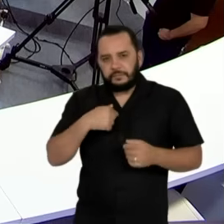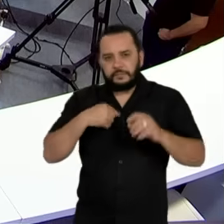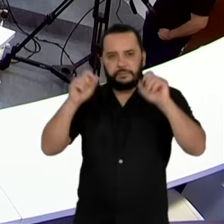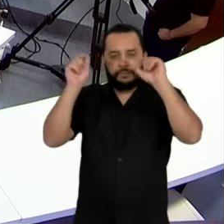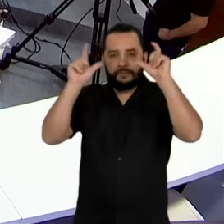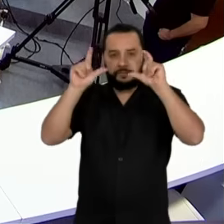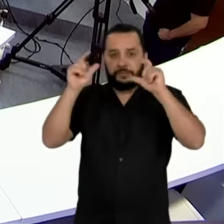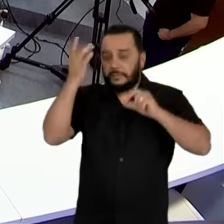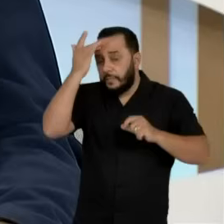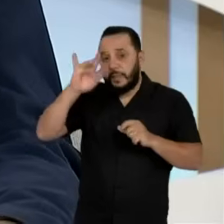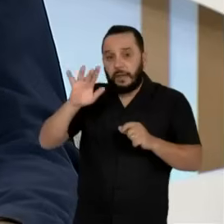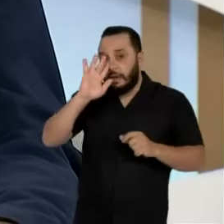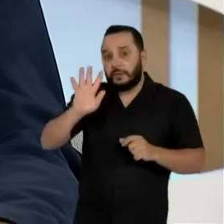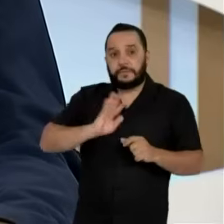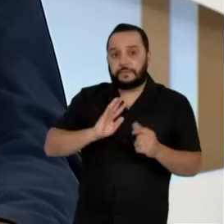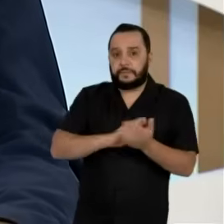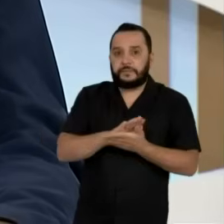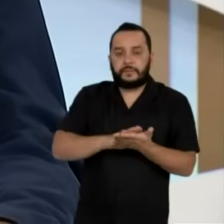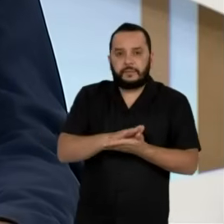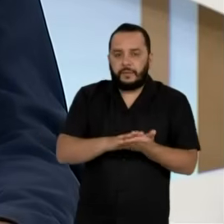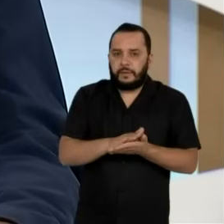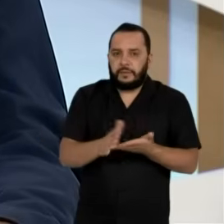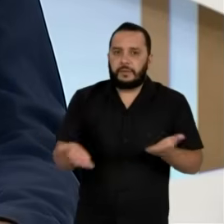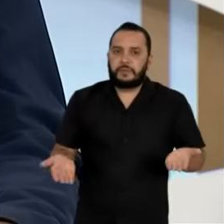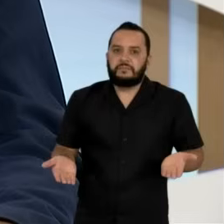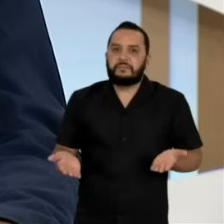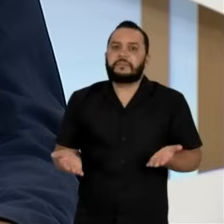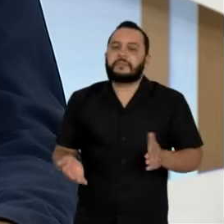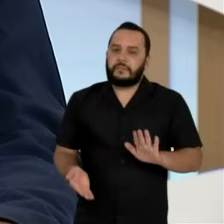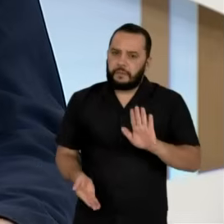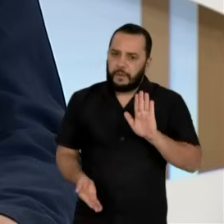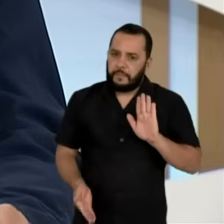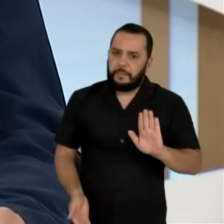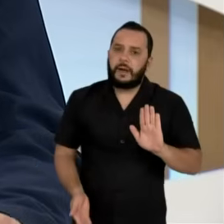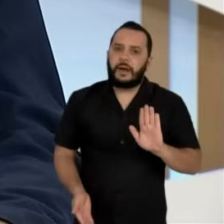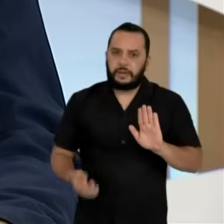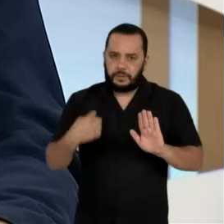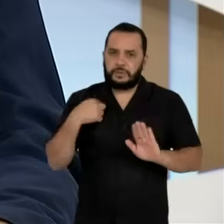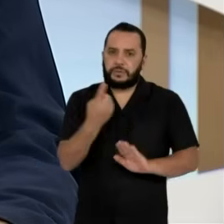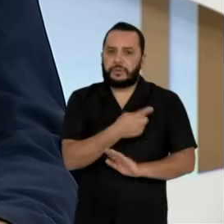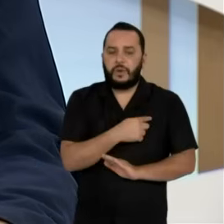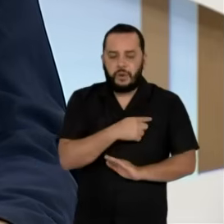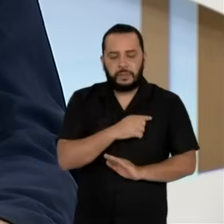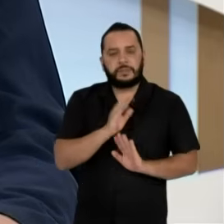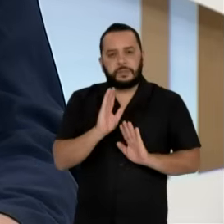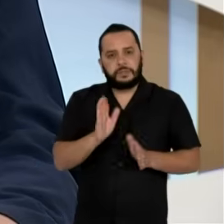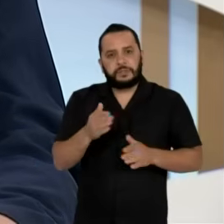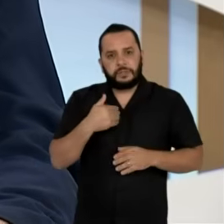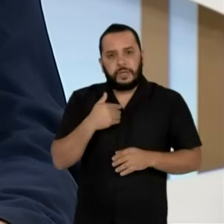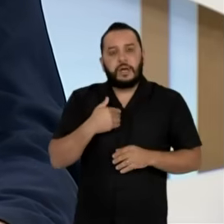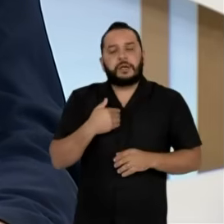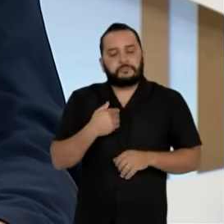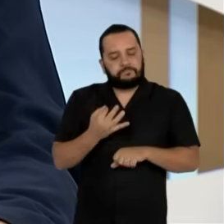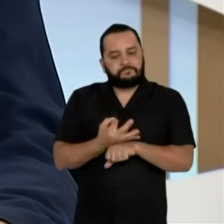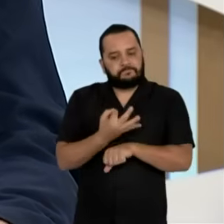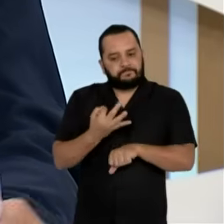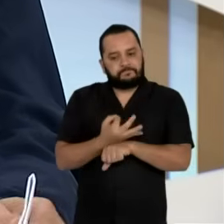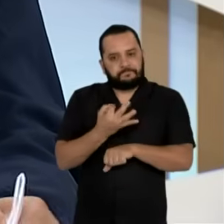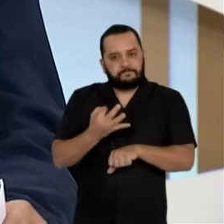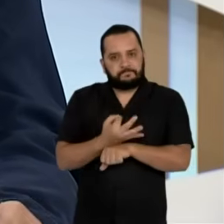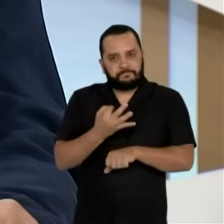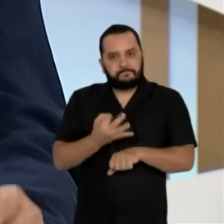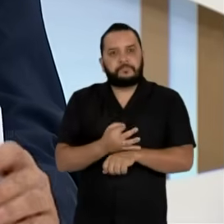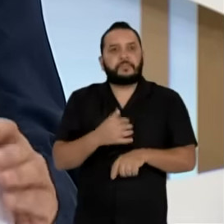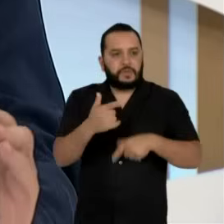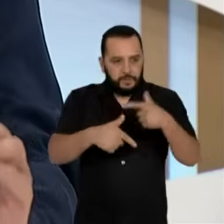estava sendo acusado, né? Mas a gente teve muita resiliência nessa hora, né? Apesar do susto. As atividades não